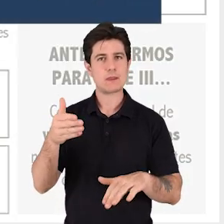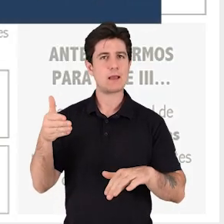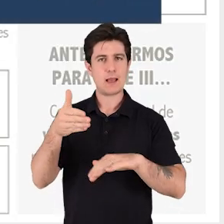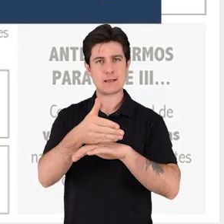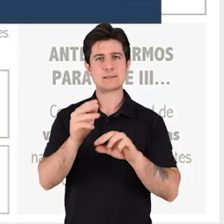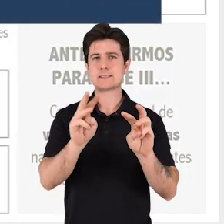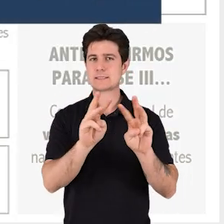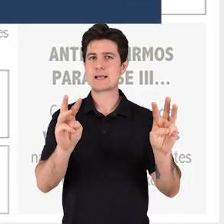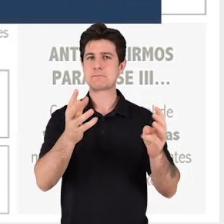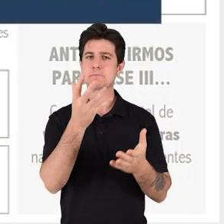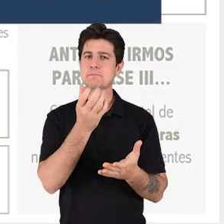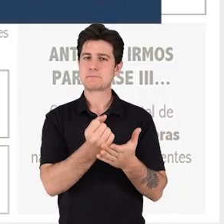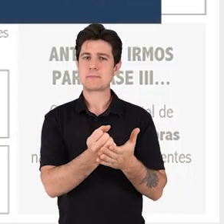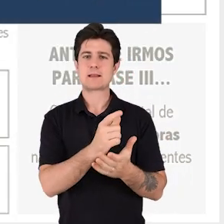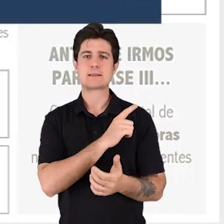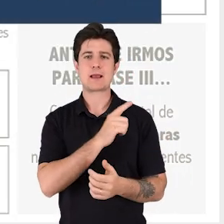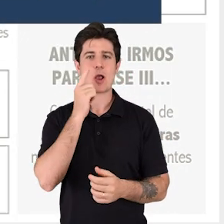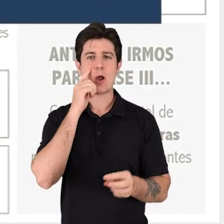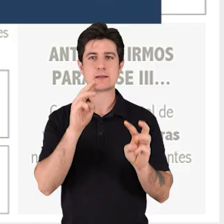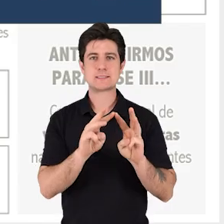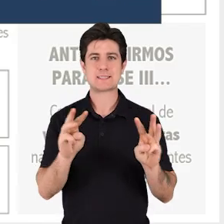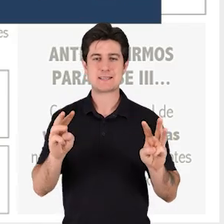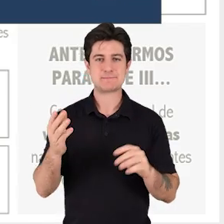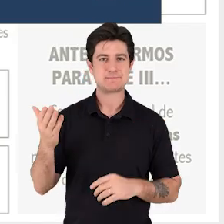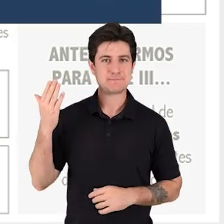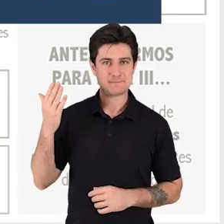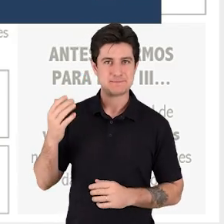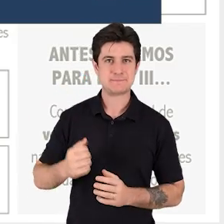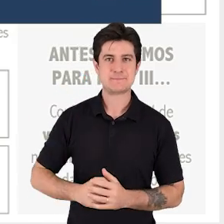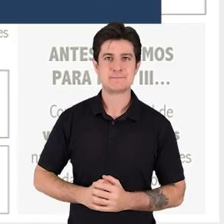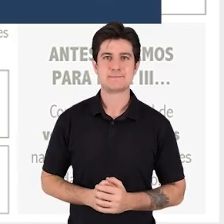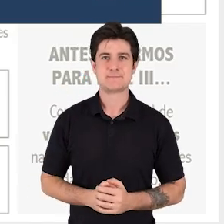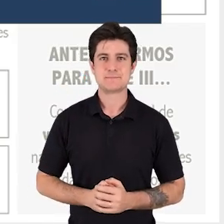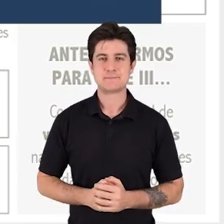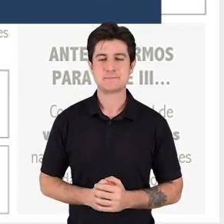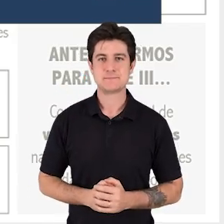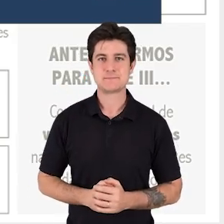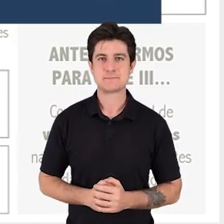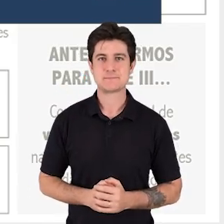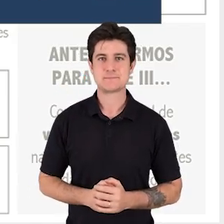Você pode ter acesso e fazer o download desse material acessando o endereço apresentado na tela.